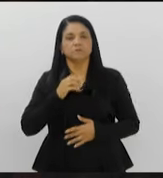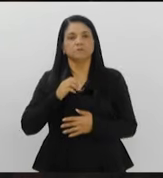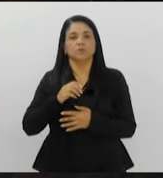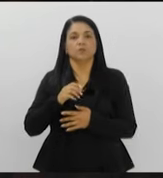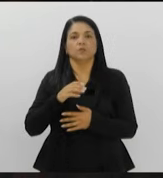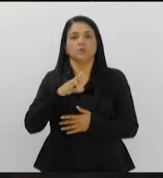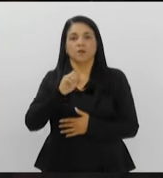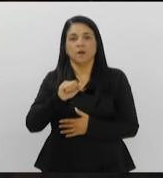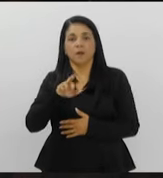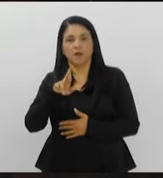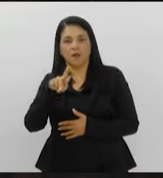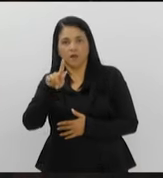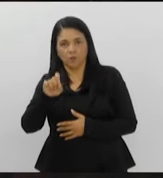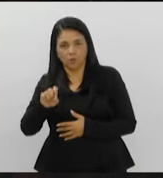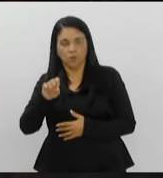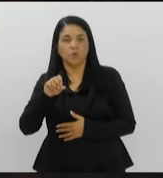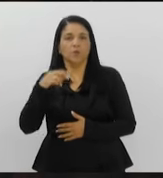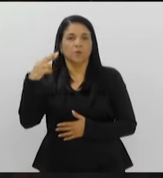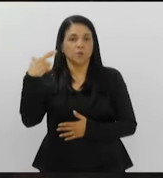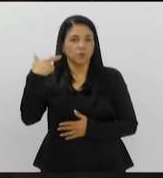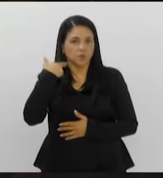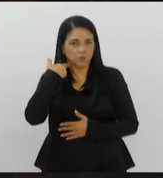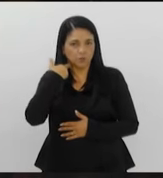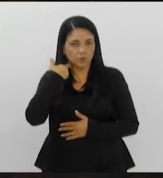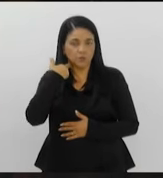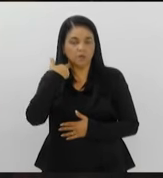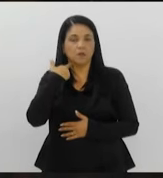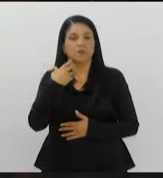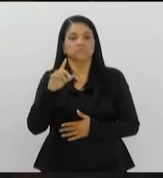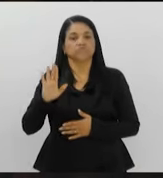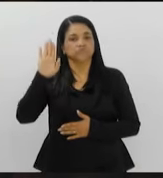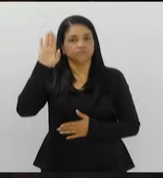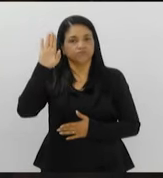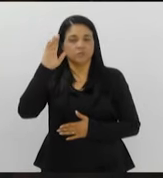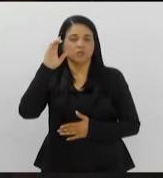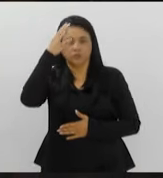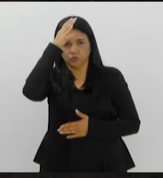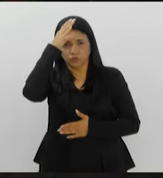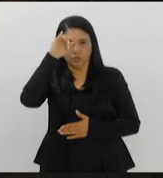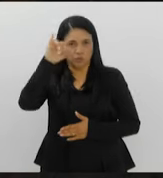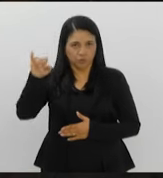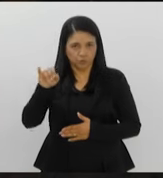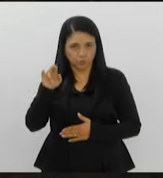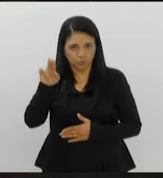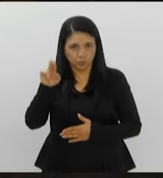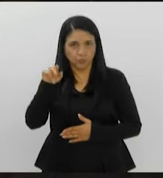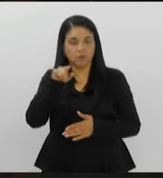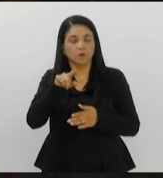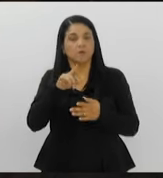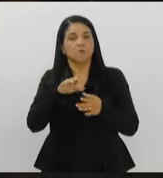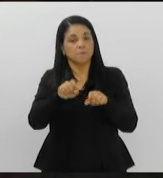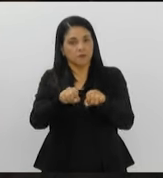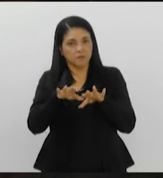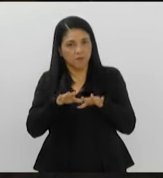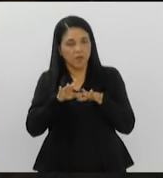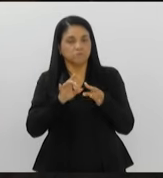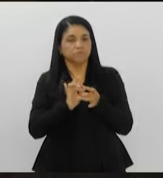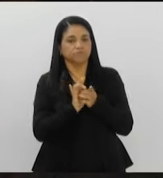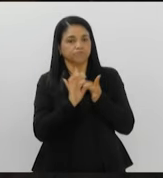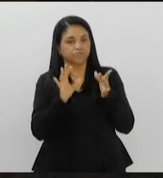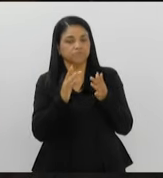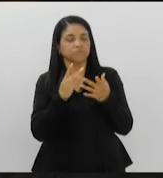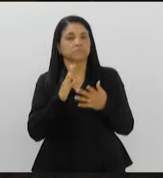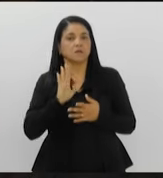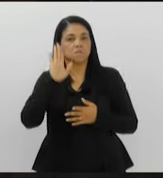procuradora, nós só temos a candidatura da Tia Ju, se o plenário deliberando com a mesa diretora concorda que seja por